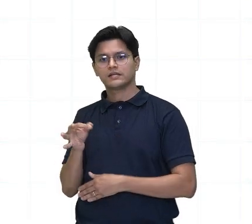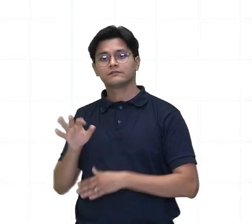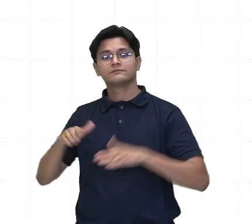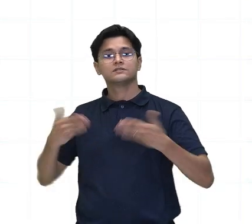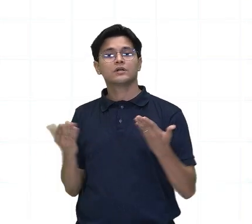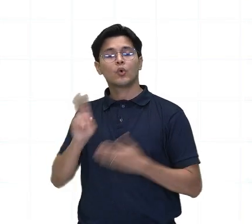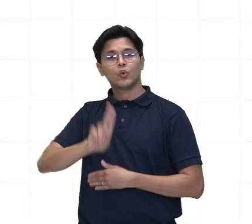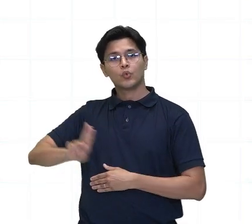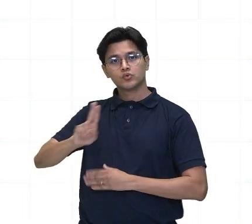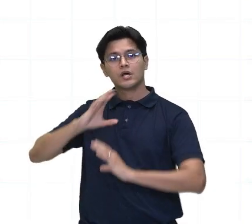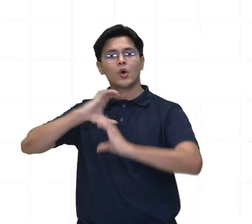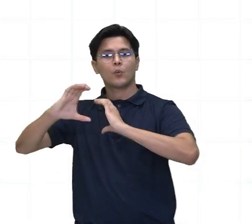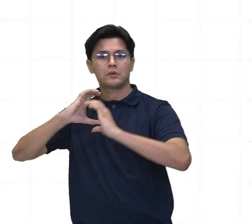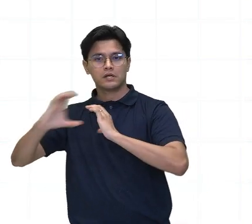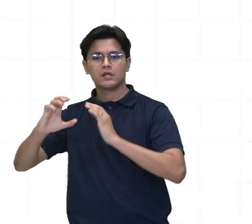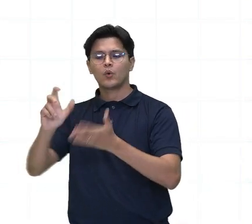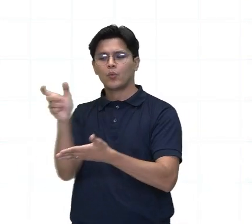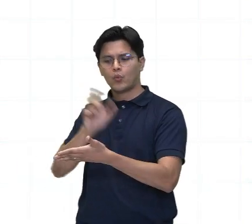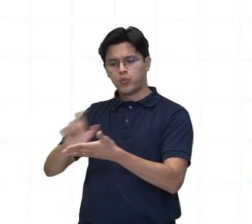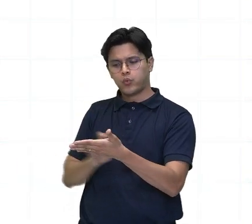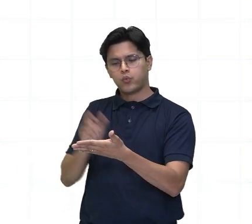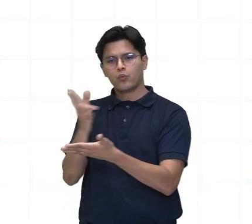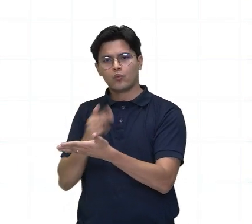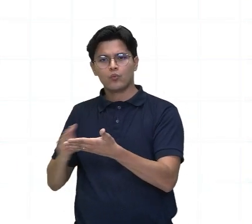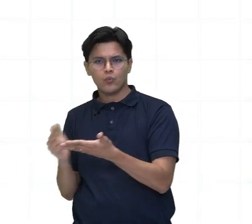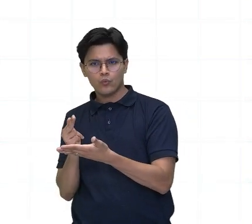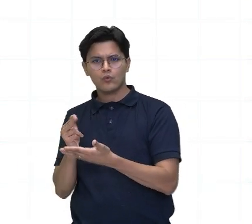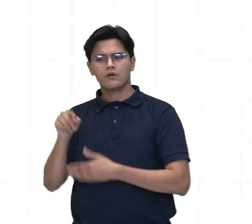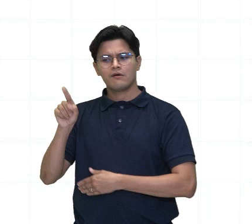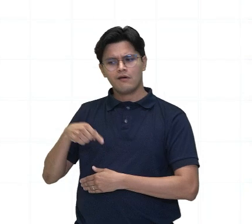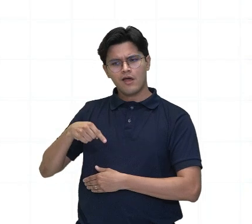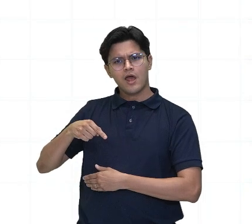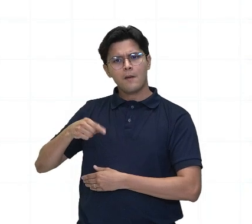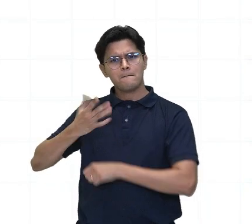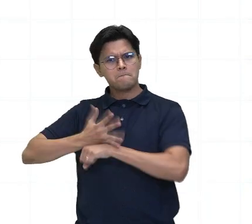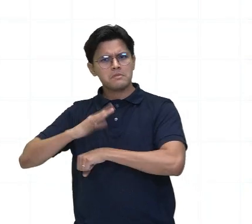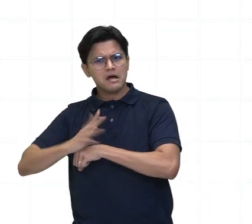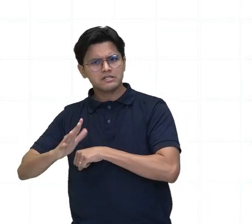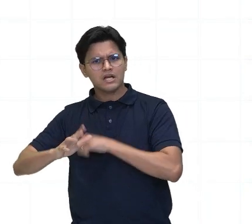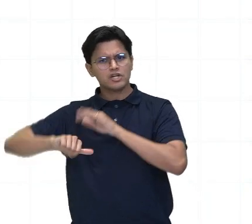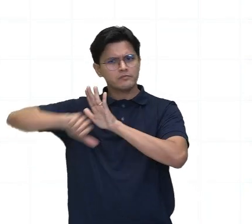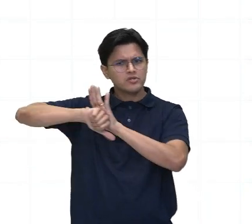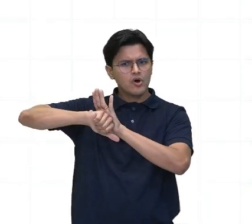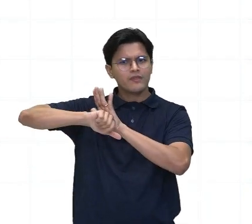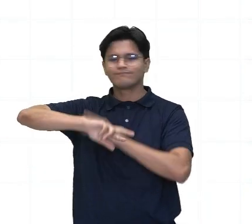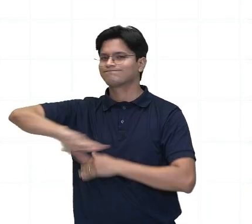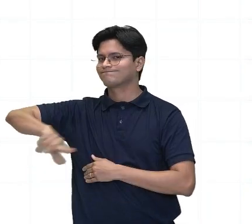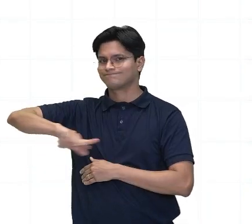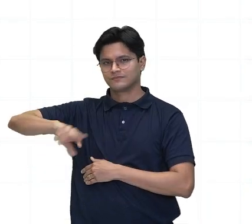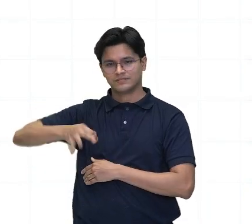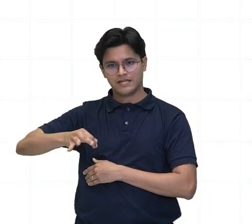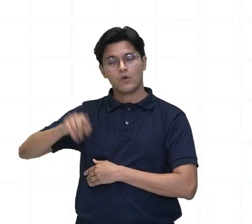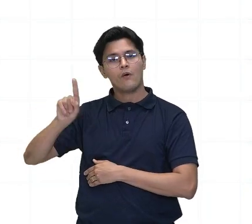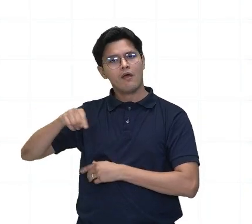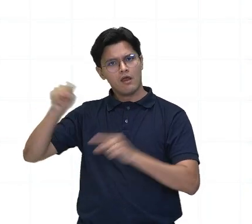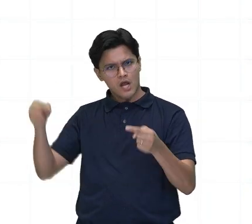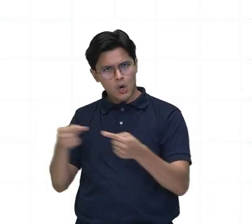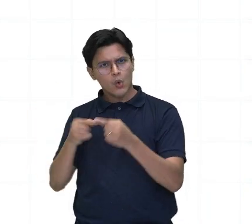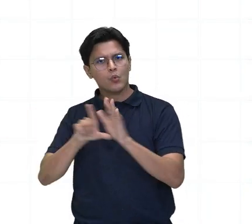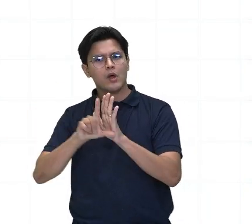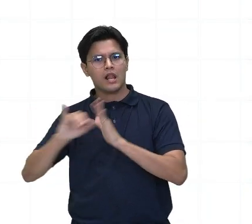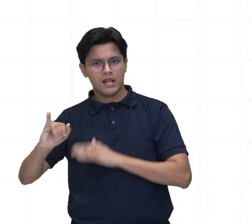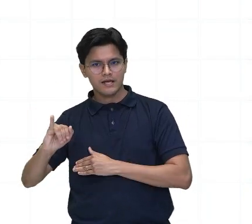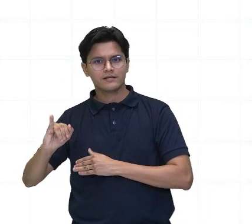uma prática ilegal. Eu posso fazer desde que seja consentido, ou seja, alguém me